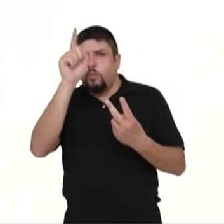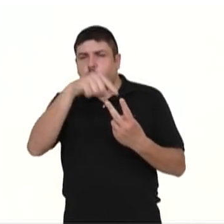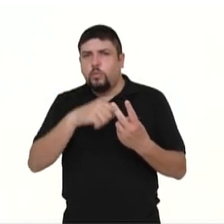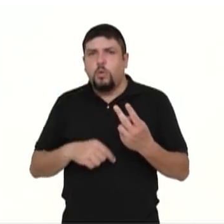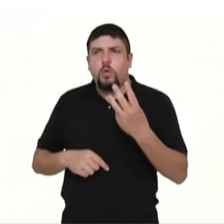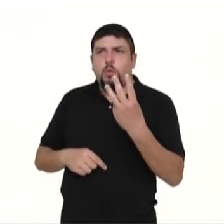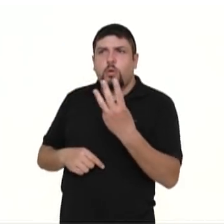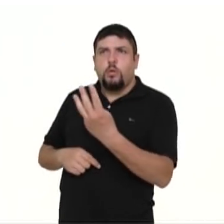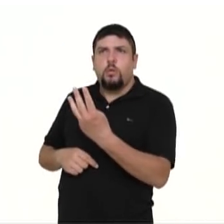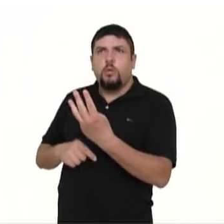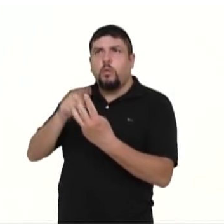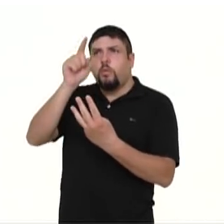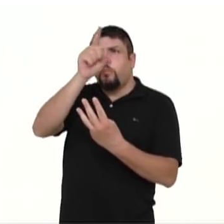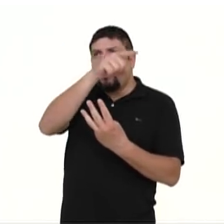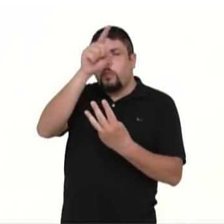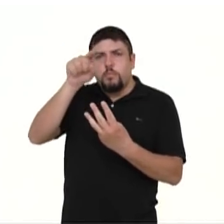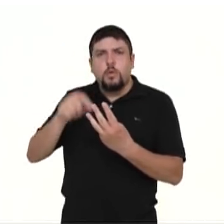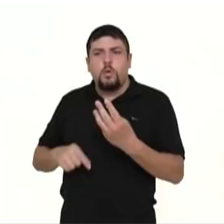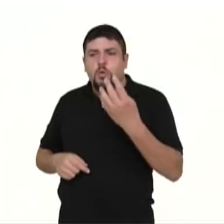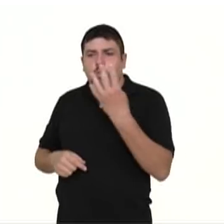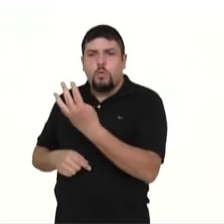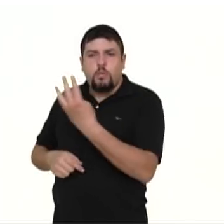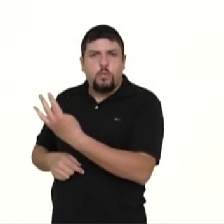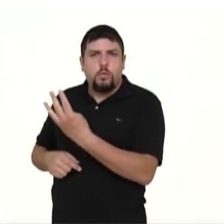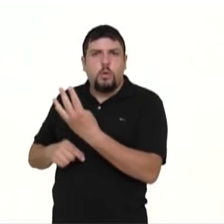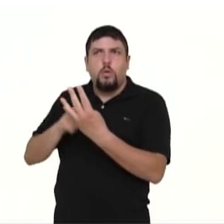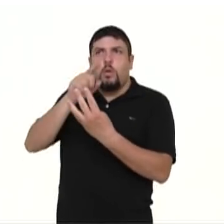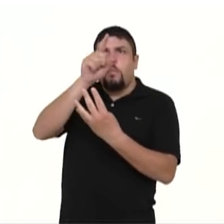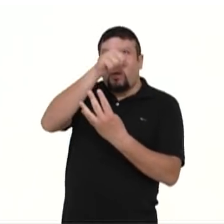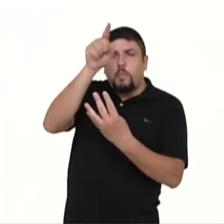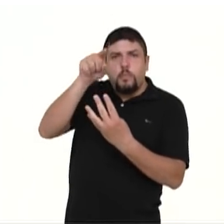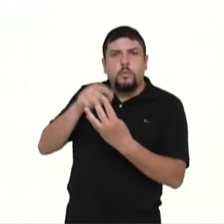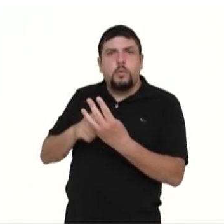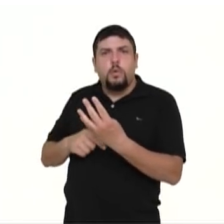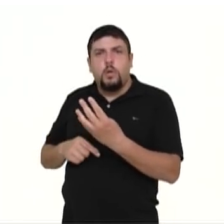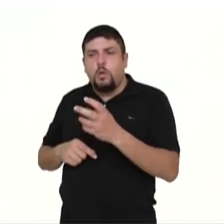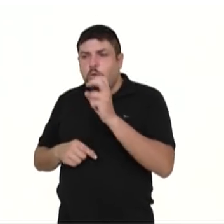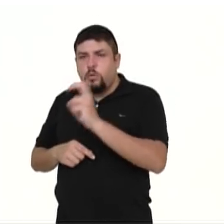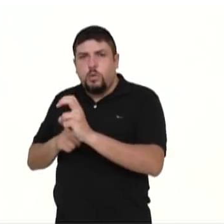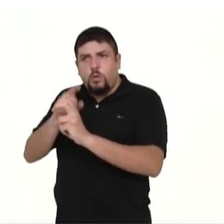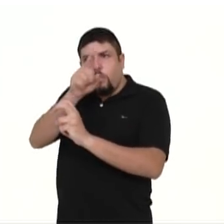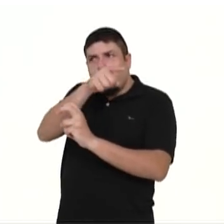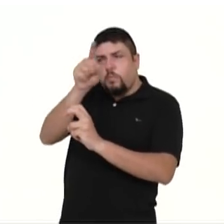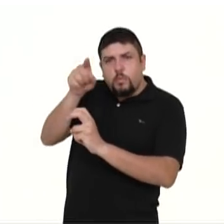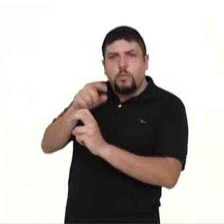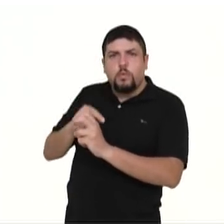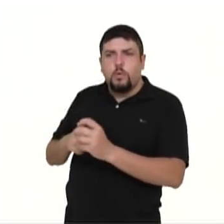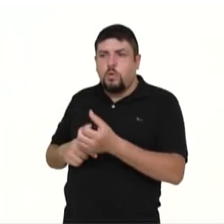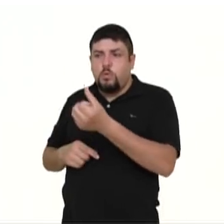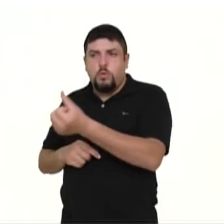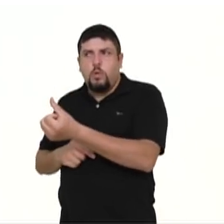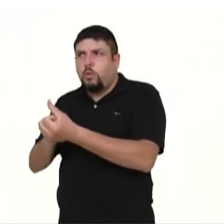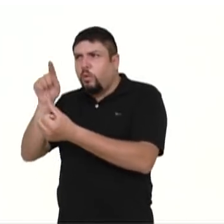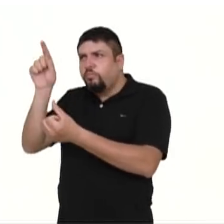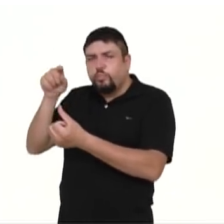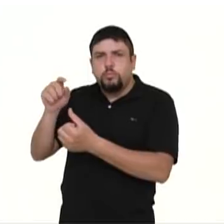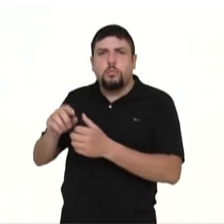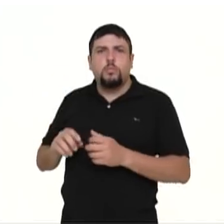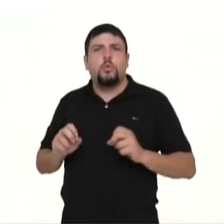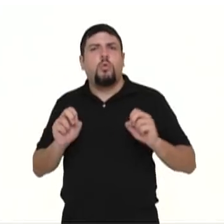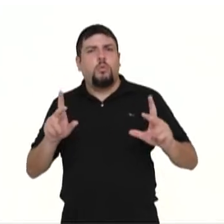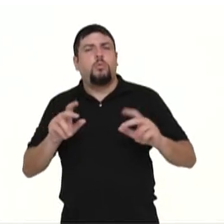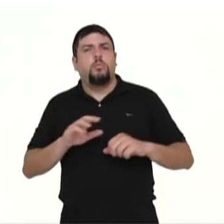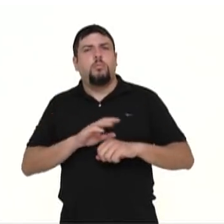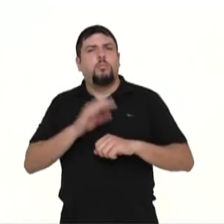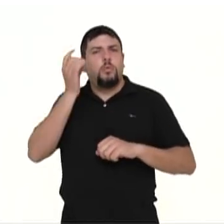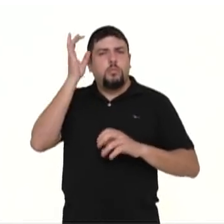4 aparece duas vezes, risca o 4. O 5 aparece duas vezes, risca o 5. E o 6 aparece uma vez. Esse é o nosso rol,